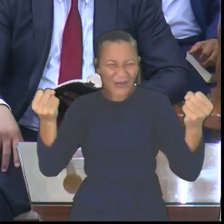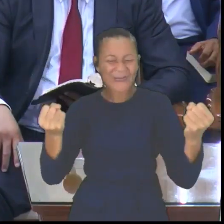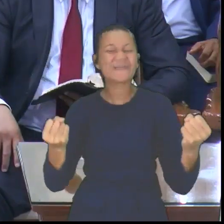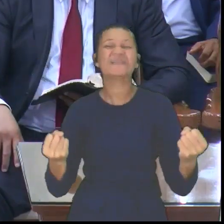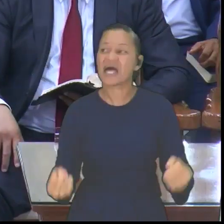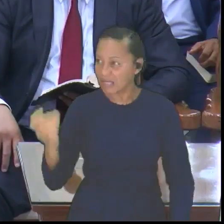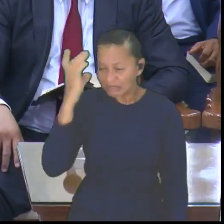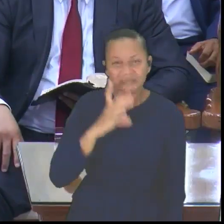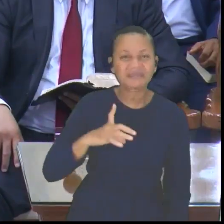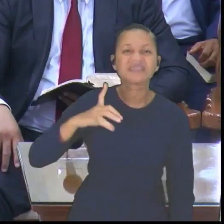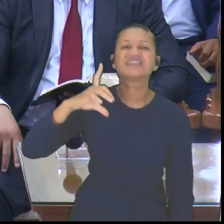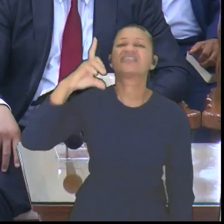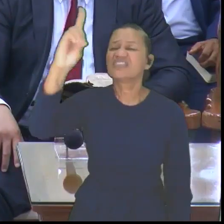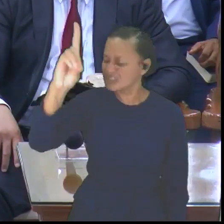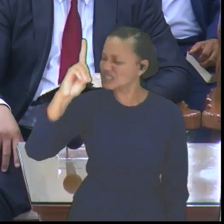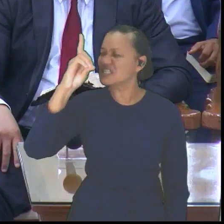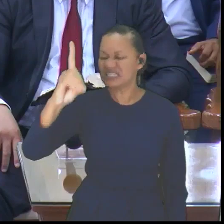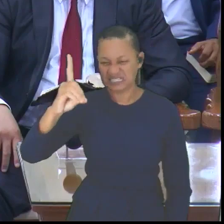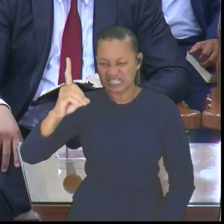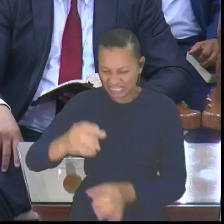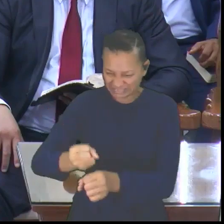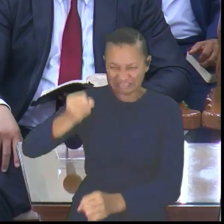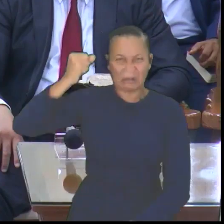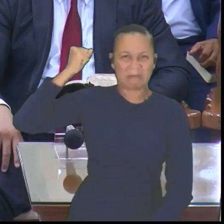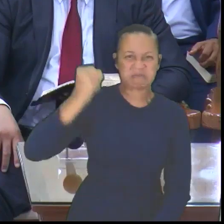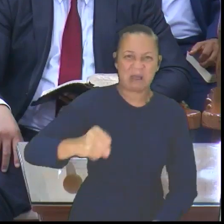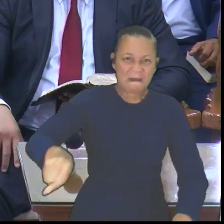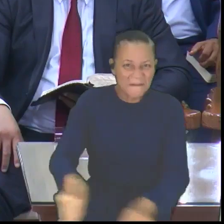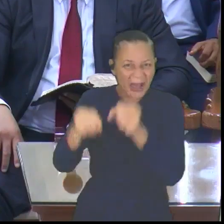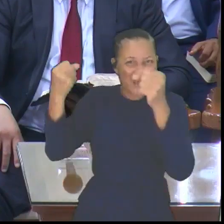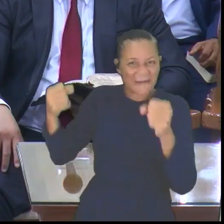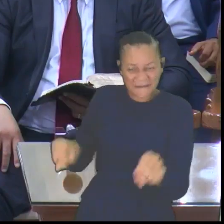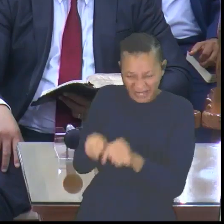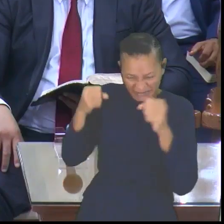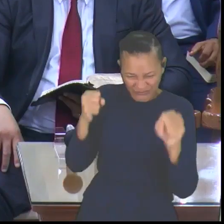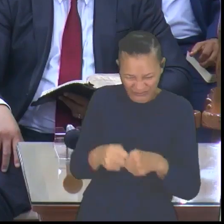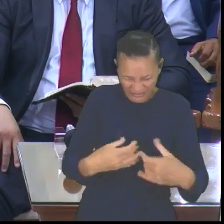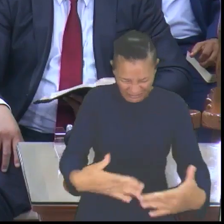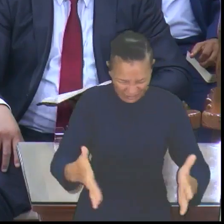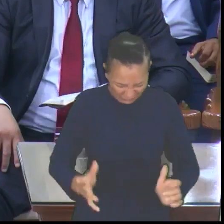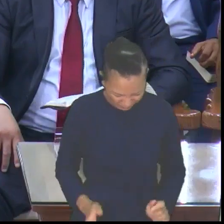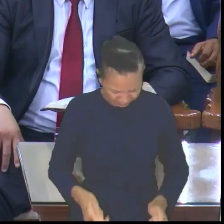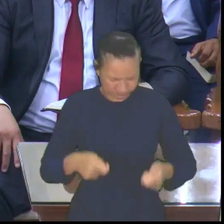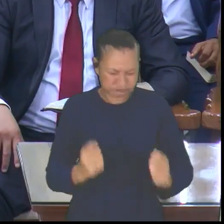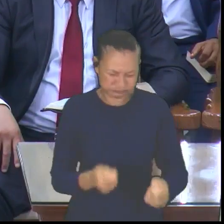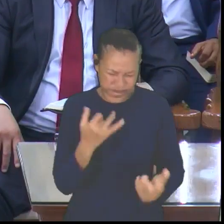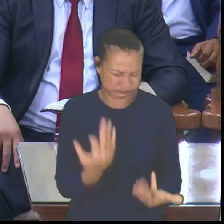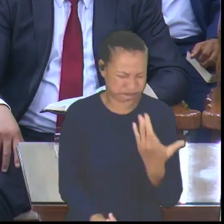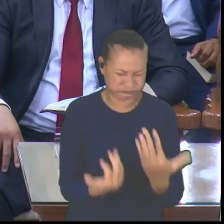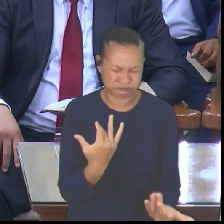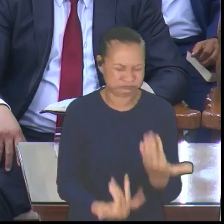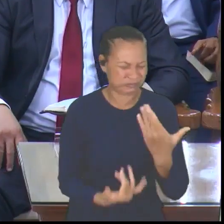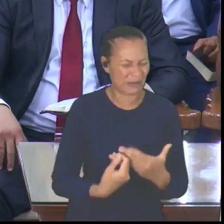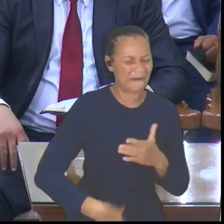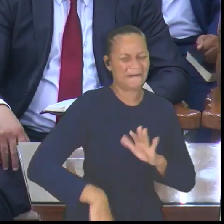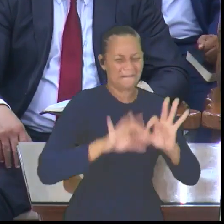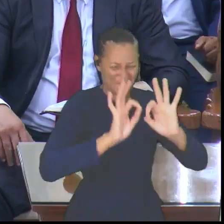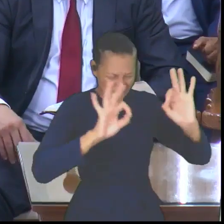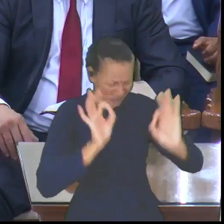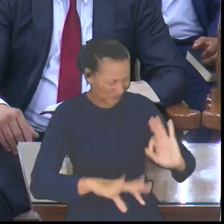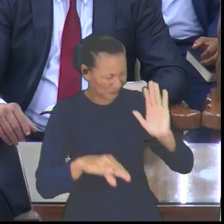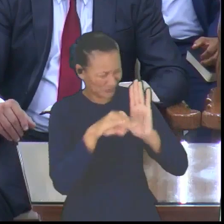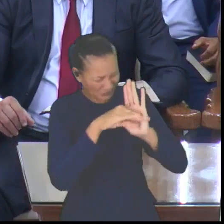Aleluia. Deus está desfazendo as lanças e Deus está queimando o carro, queimando o projeto